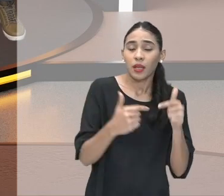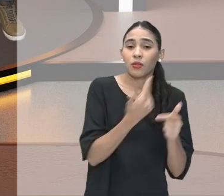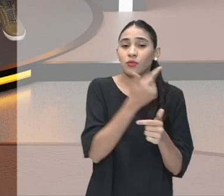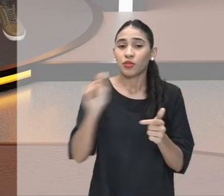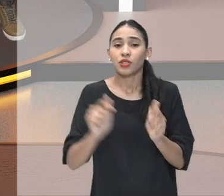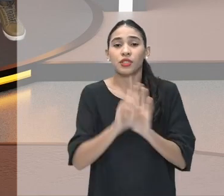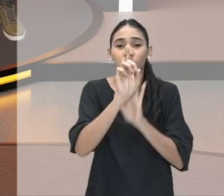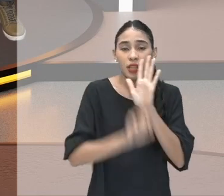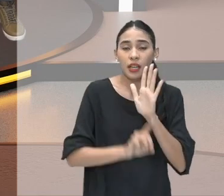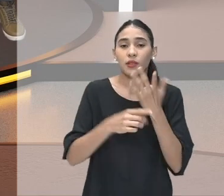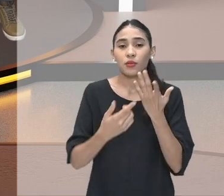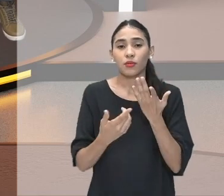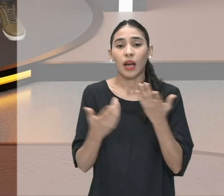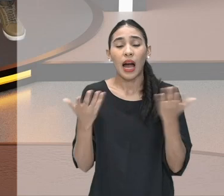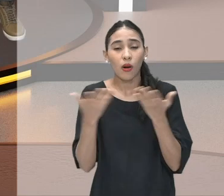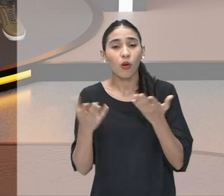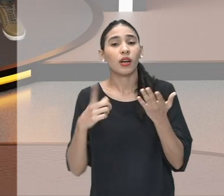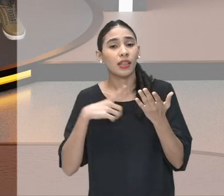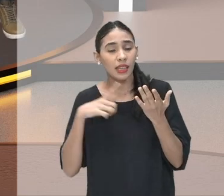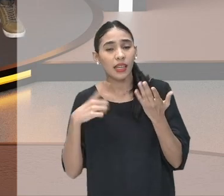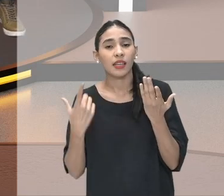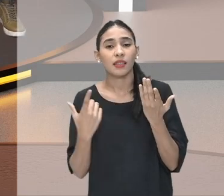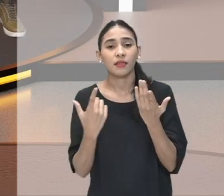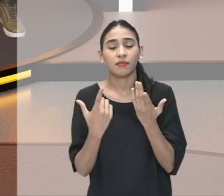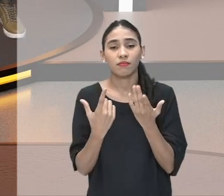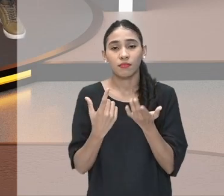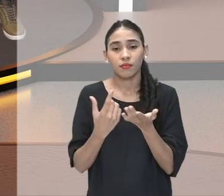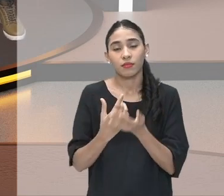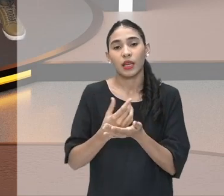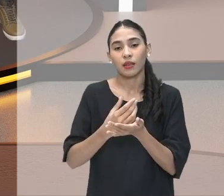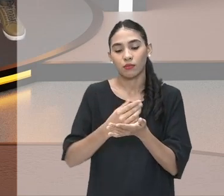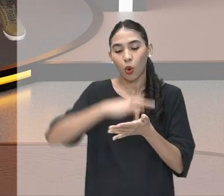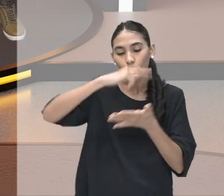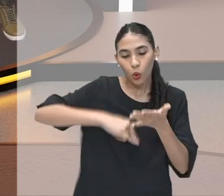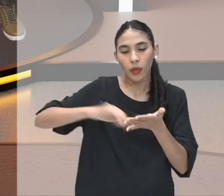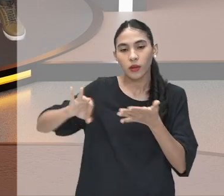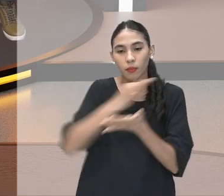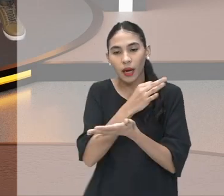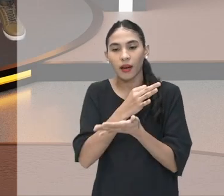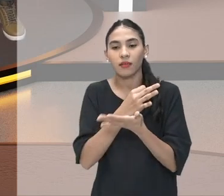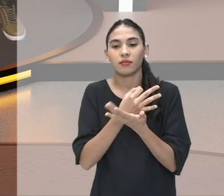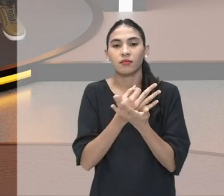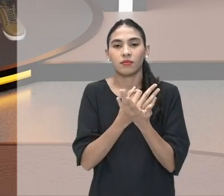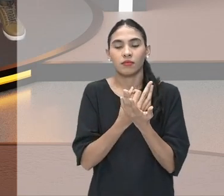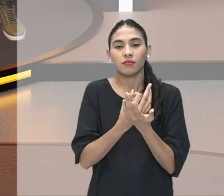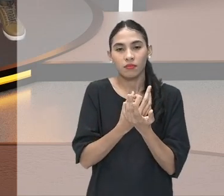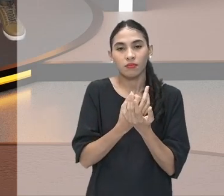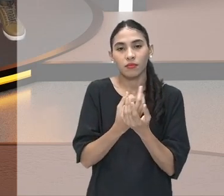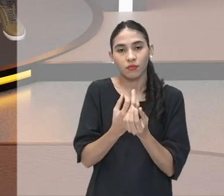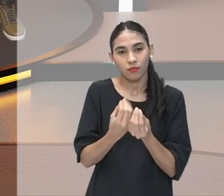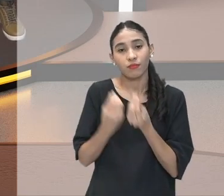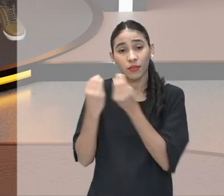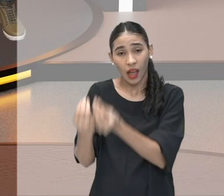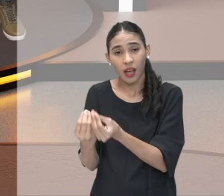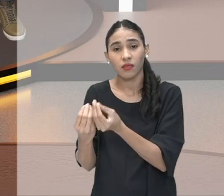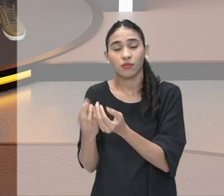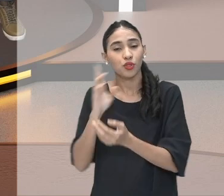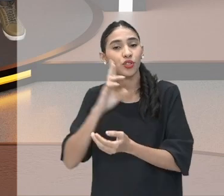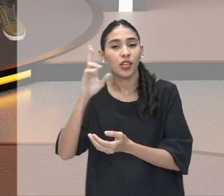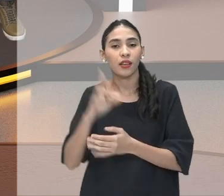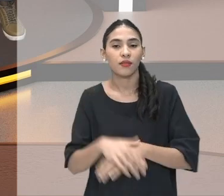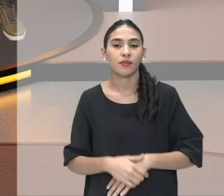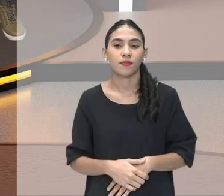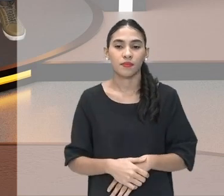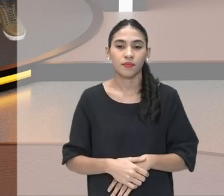vai ter então um trabalho agora assalariado, as pessoas vão ter um contrato de trabalho, você vai vender a sua força de trabalho para o patrão, não é isso?